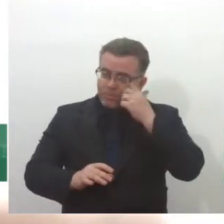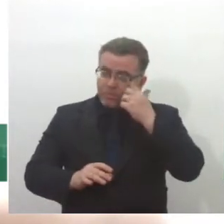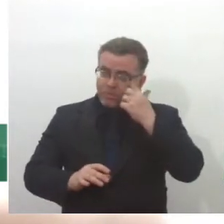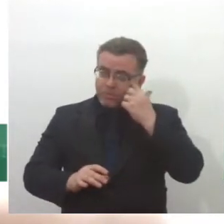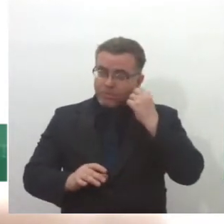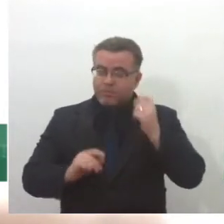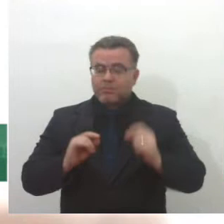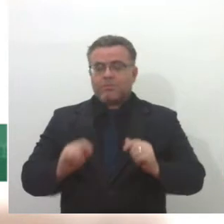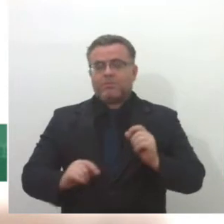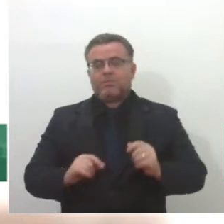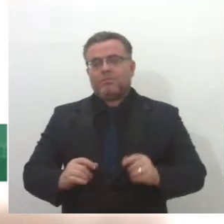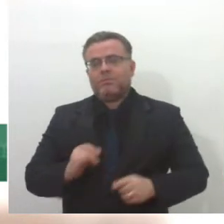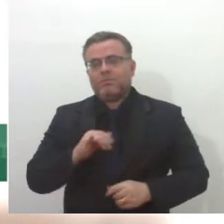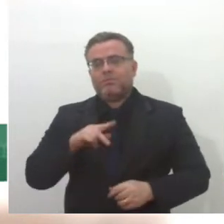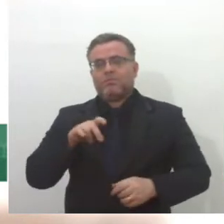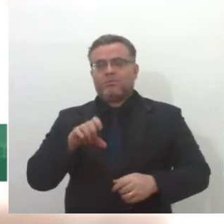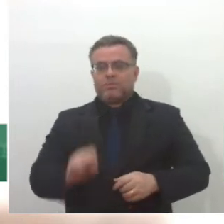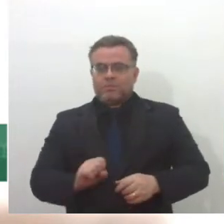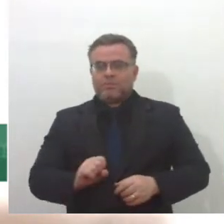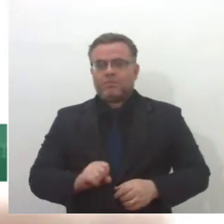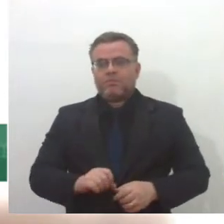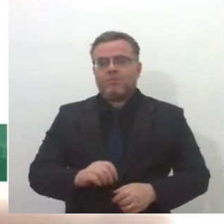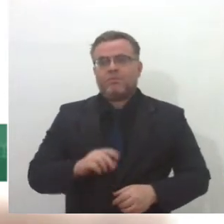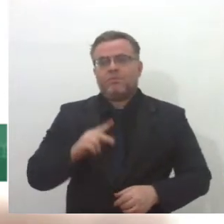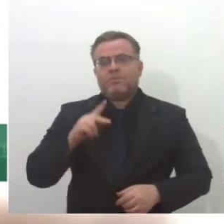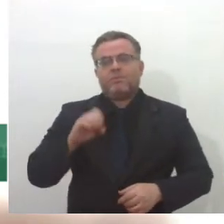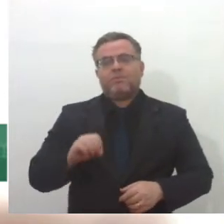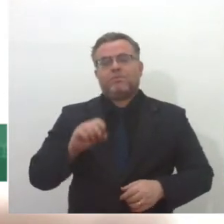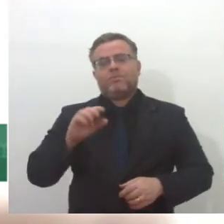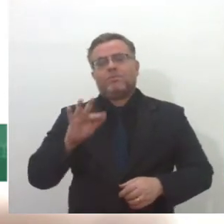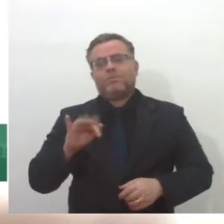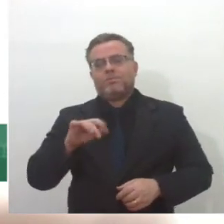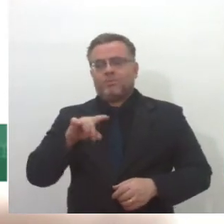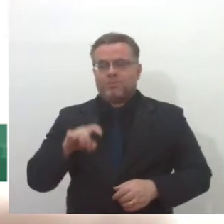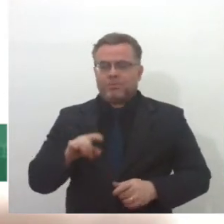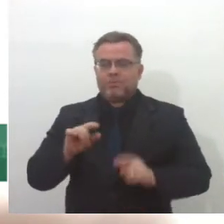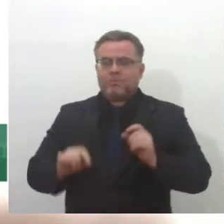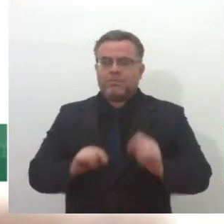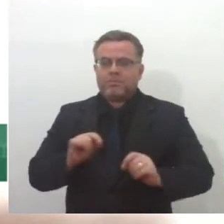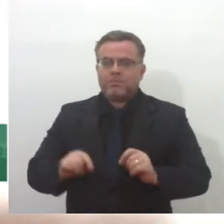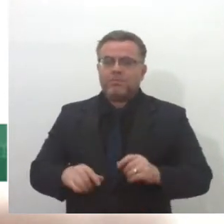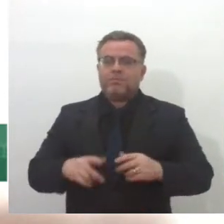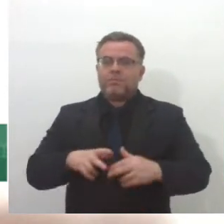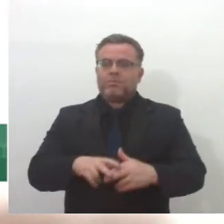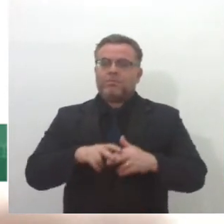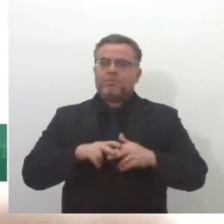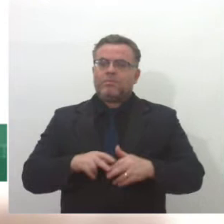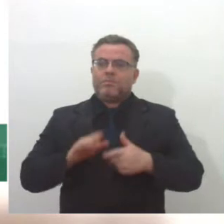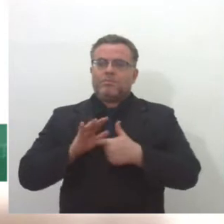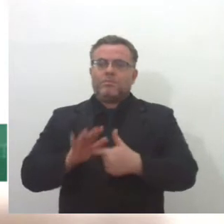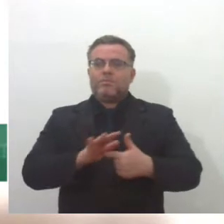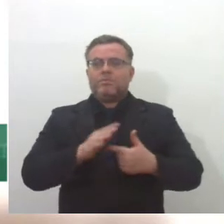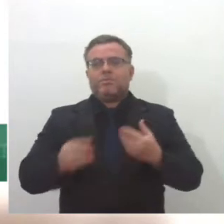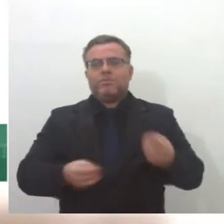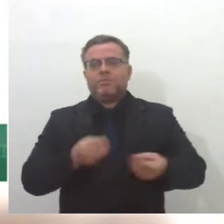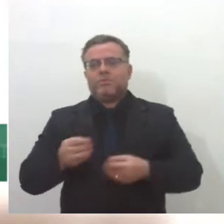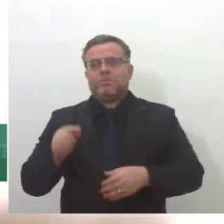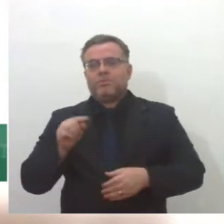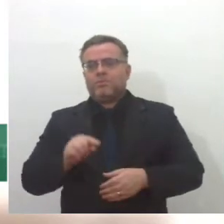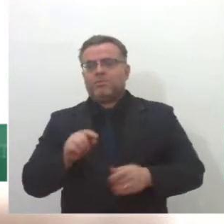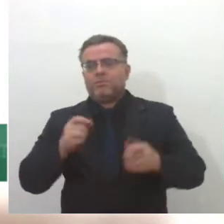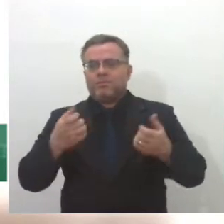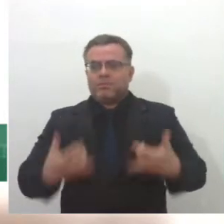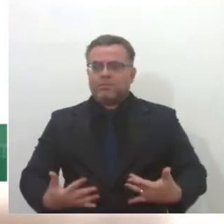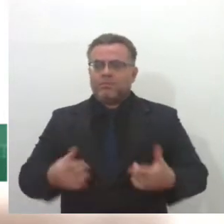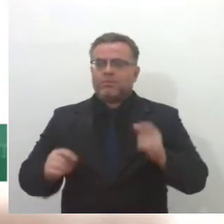PIS e COFINS, certo? Logo ao lado. Então, qual é o detalhe? O detalhe é o seguinte, quando você vê esse valor